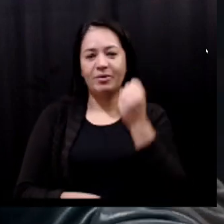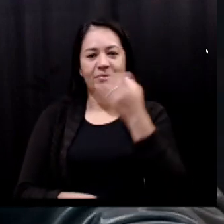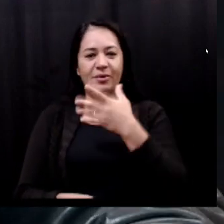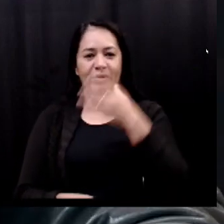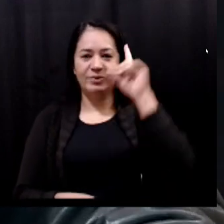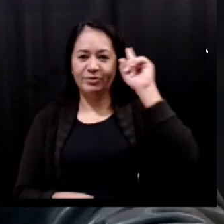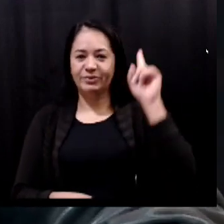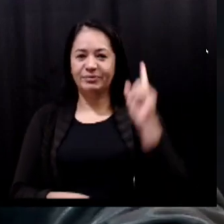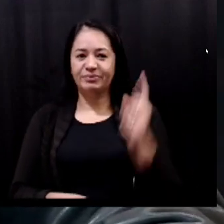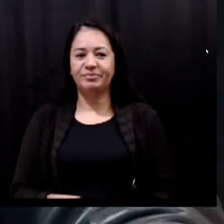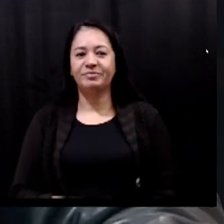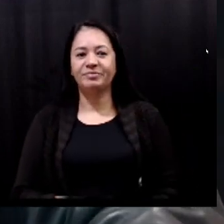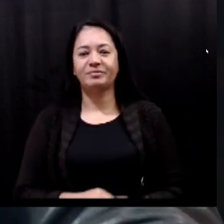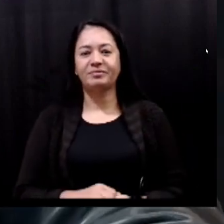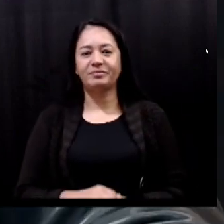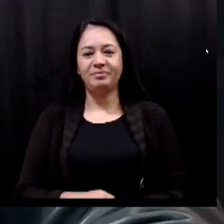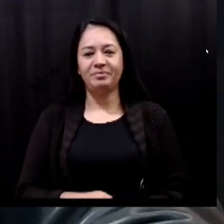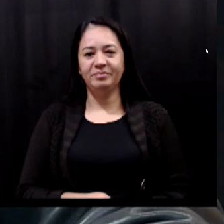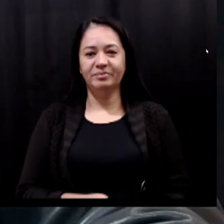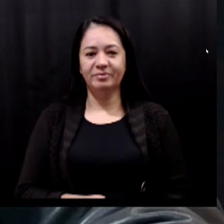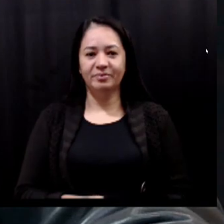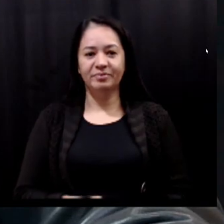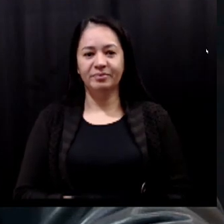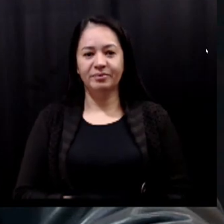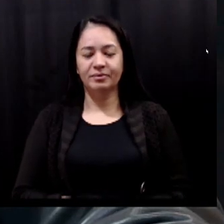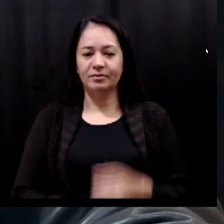telespectadores. É um tema